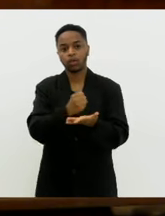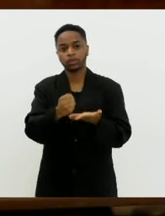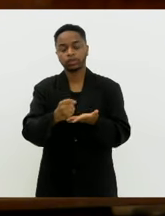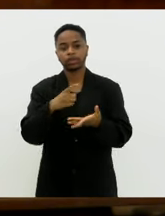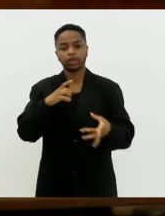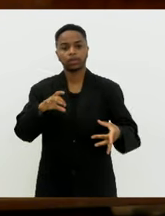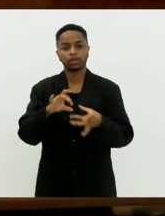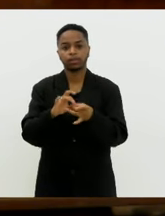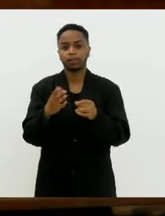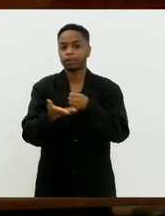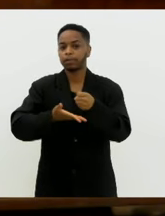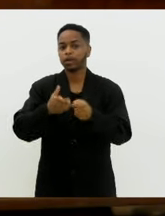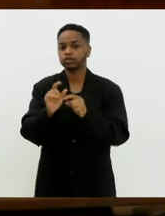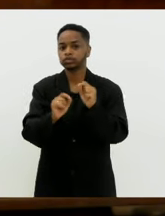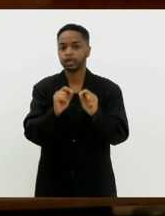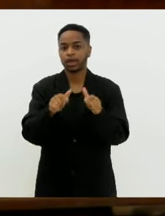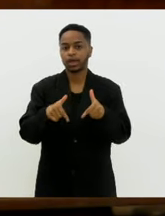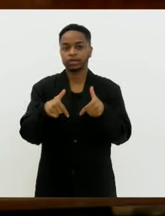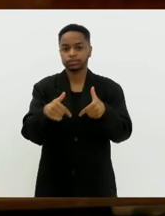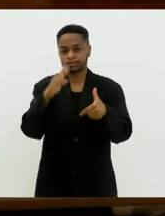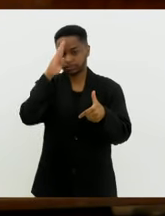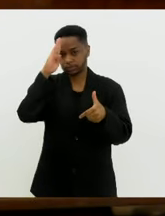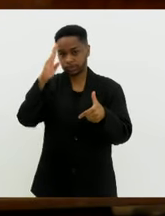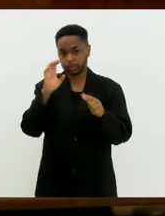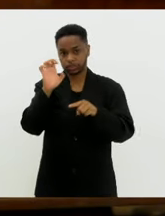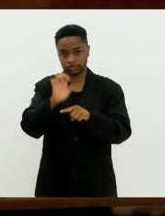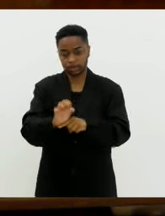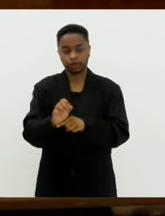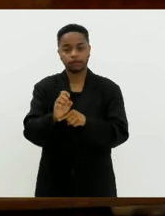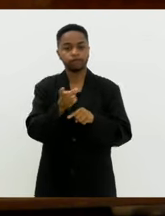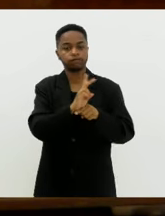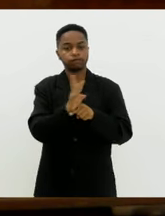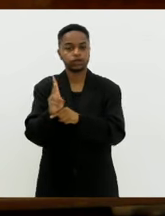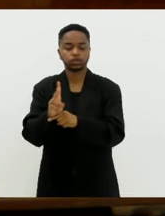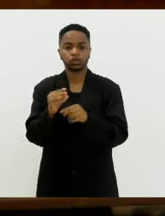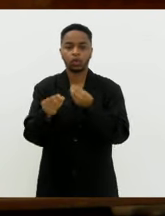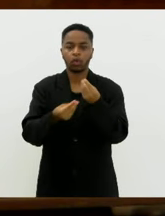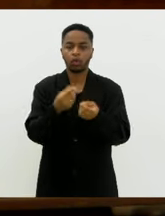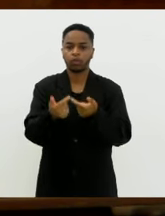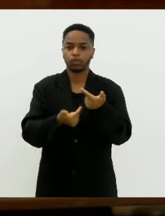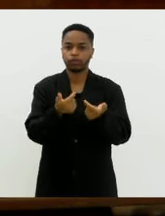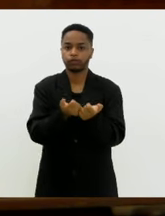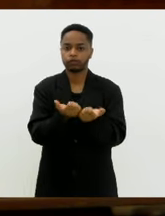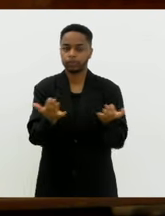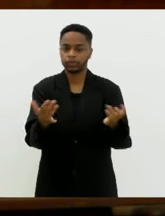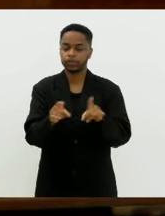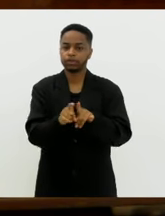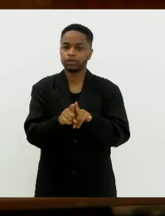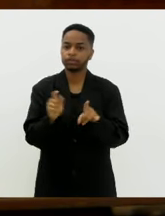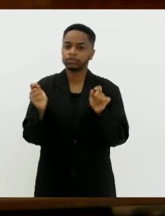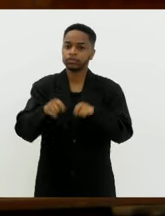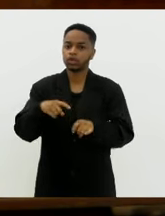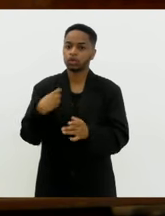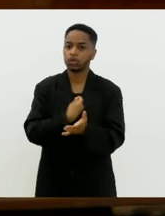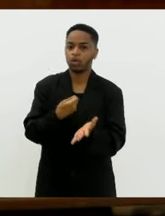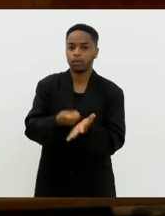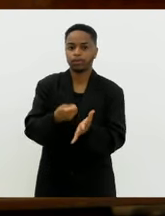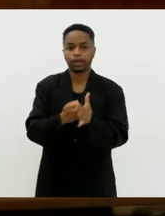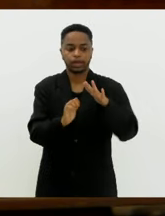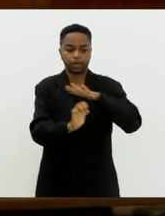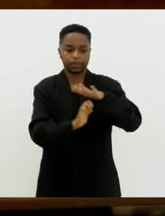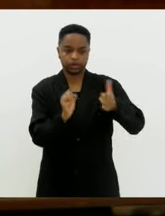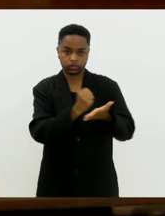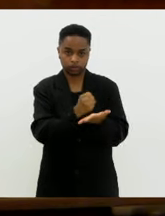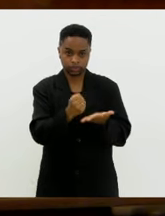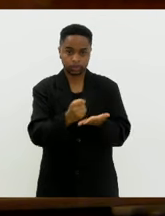maior ingerência do Estado na fiscalização dos serviços, para que possamos exigir das concessionárias o compromisso com